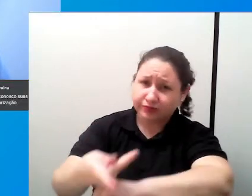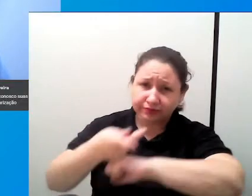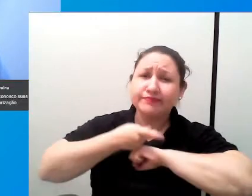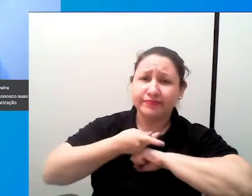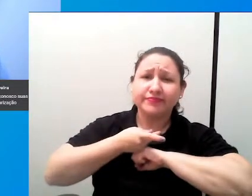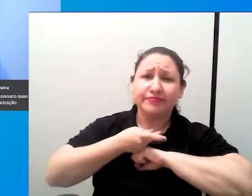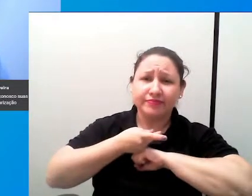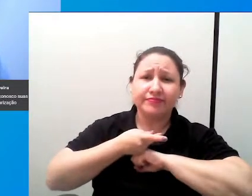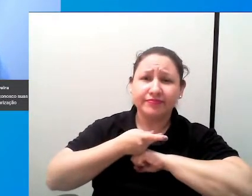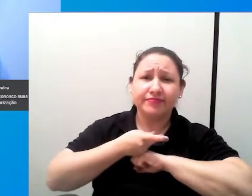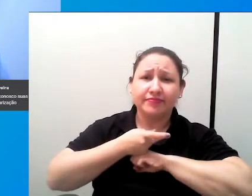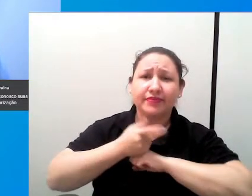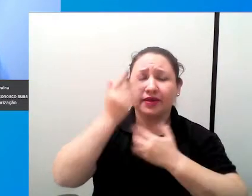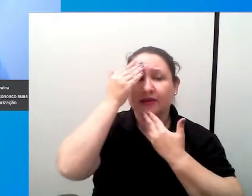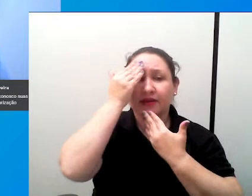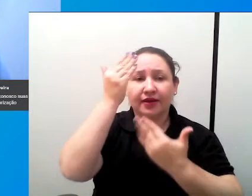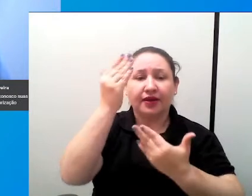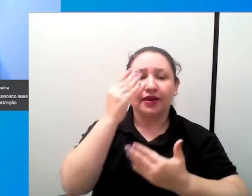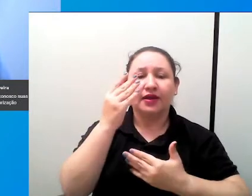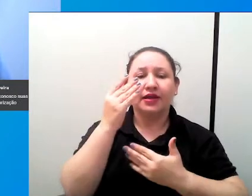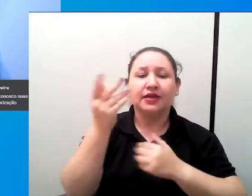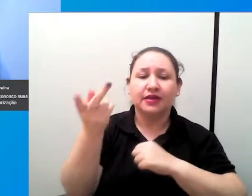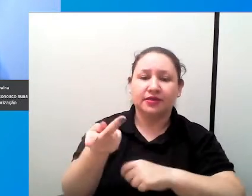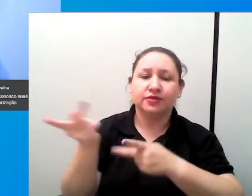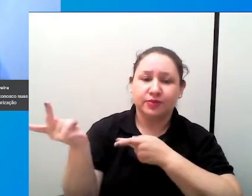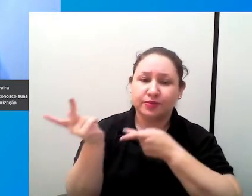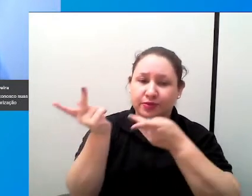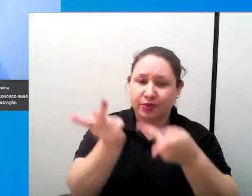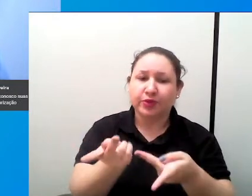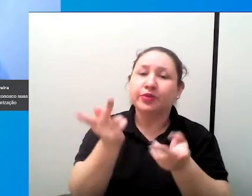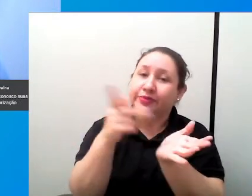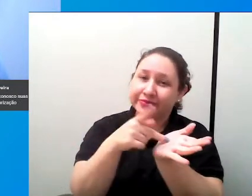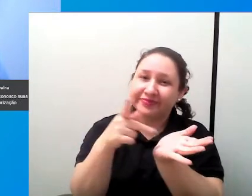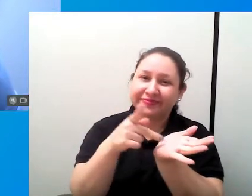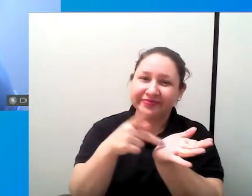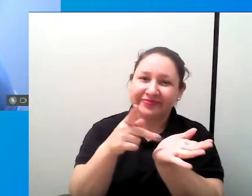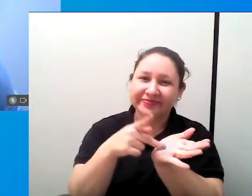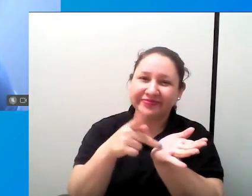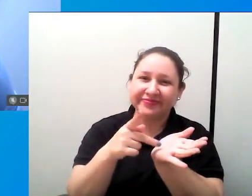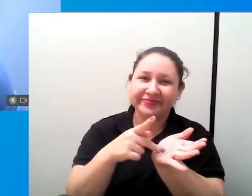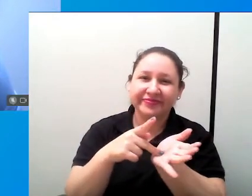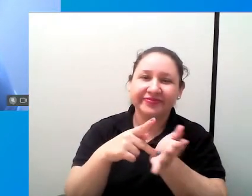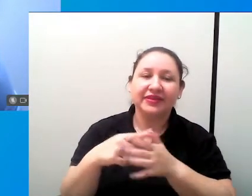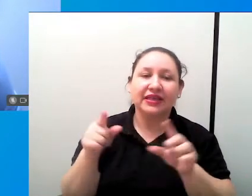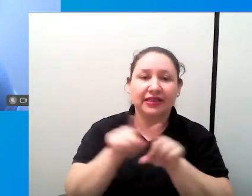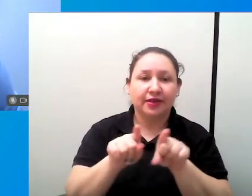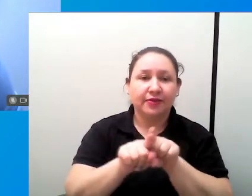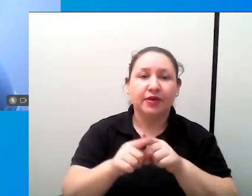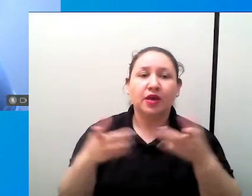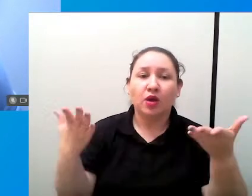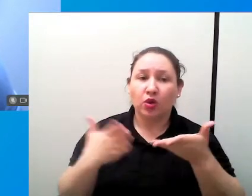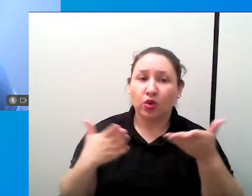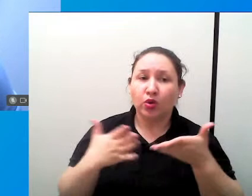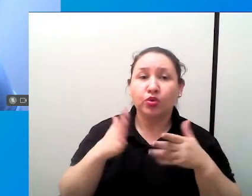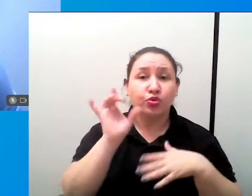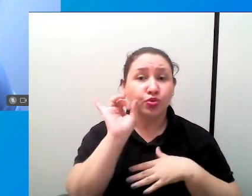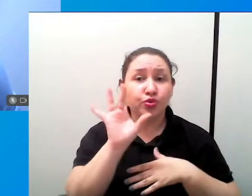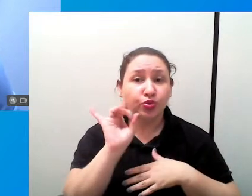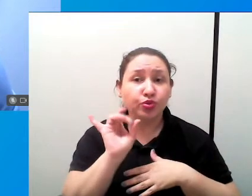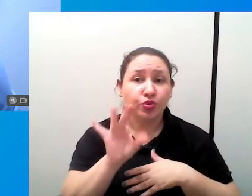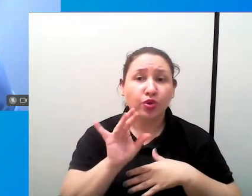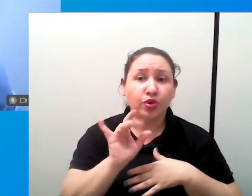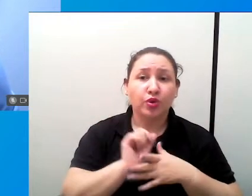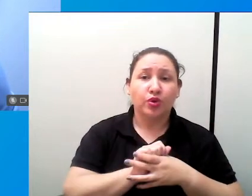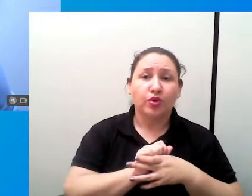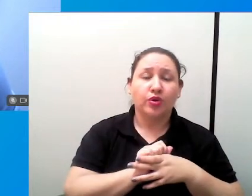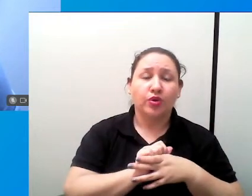agradecer aí pelo convite, que possamos inclusive que mais momentos como esses, não apenas no contexto da curricularização, mas